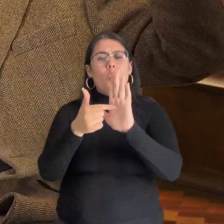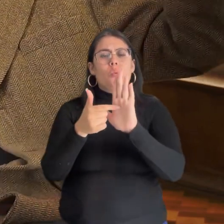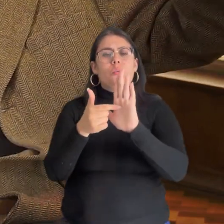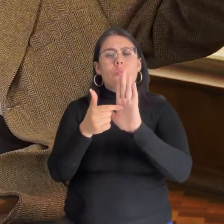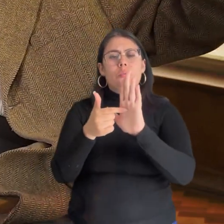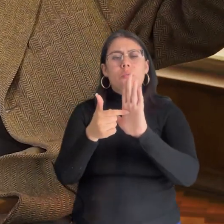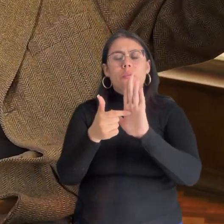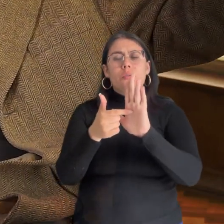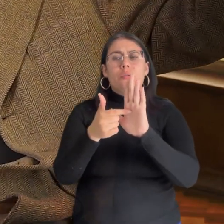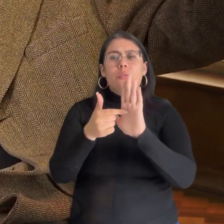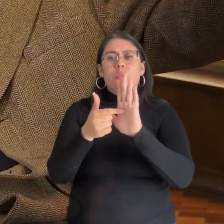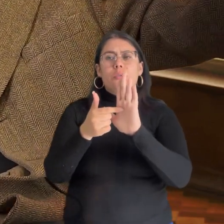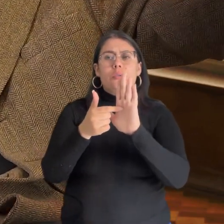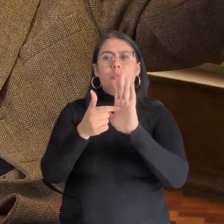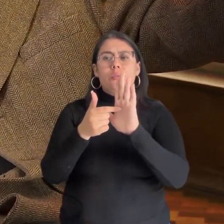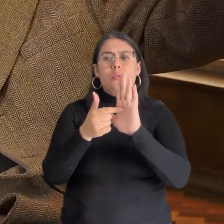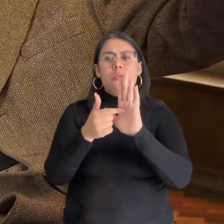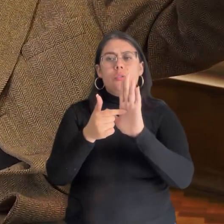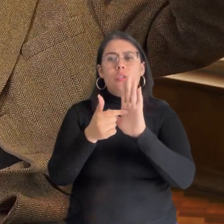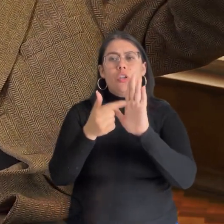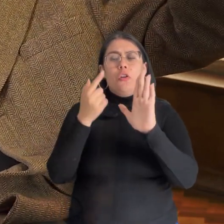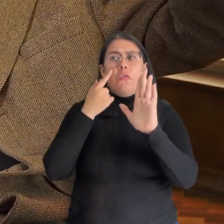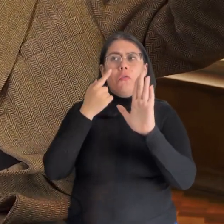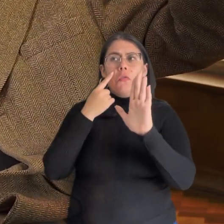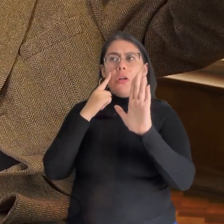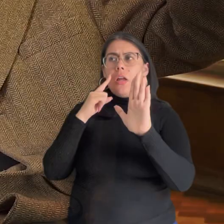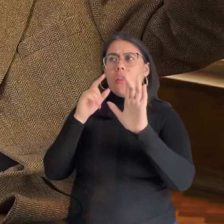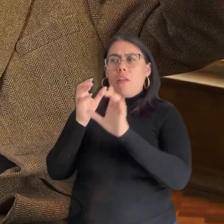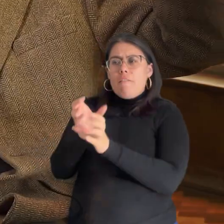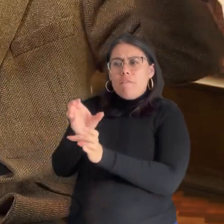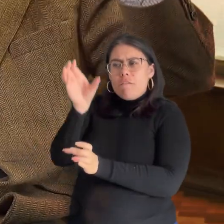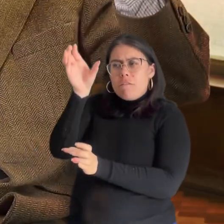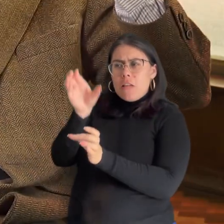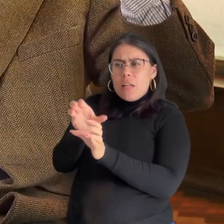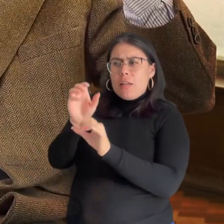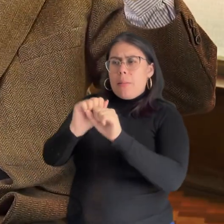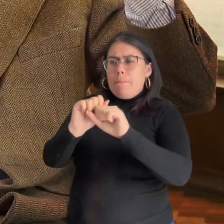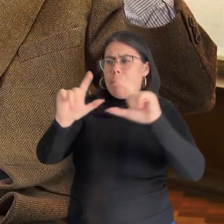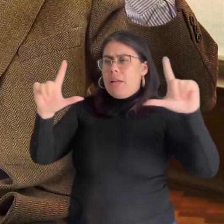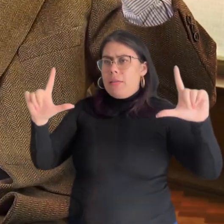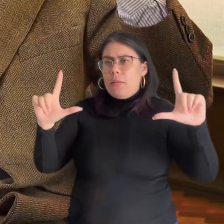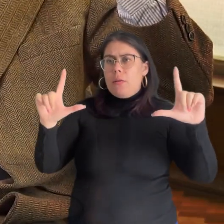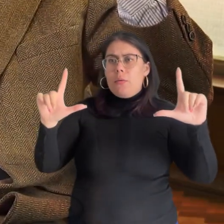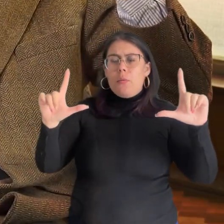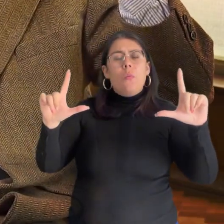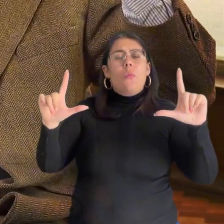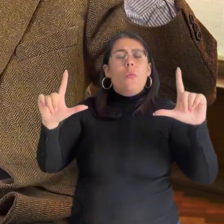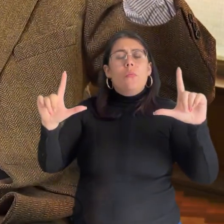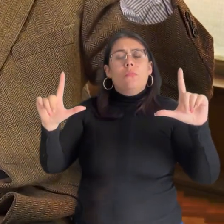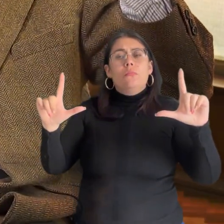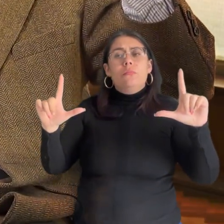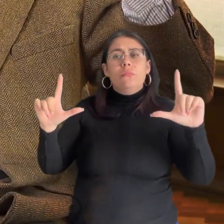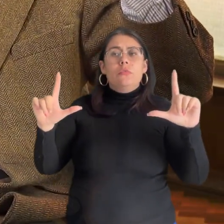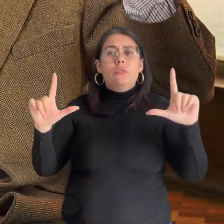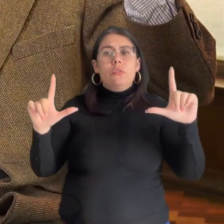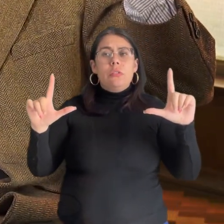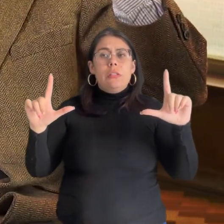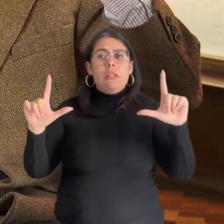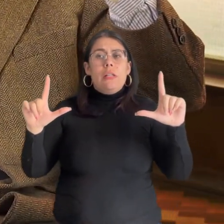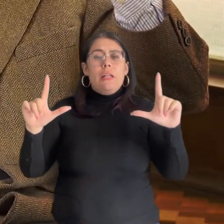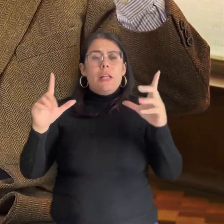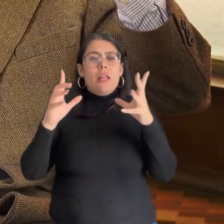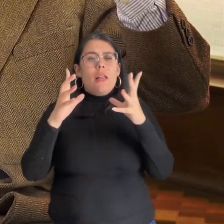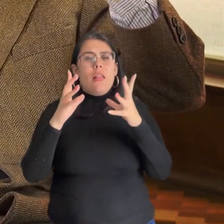repousa sobre a última viga aqui da plateia, mas ele perdeu com